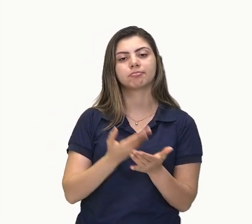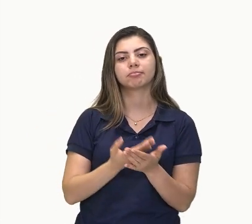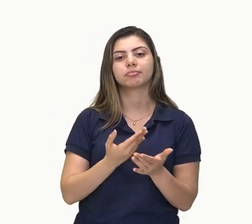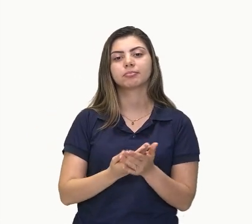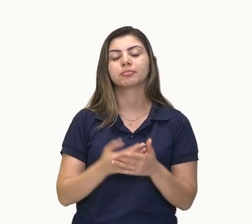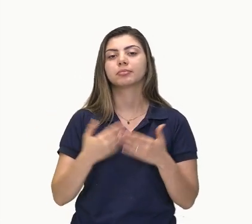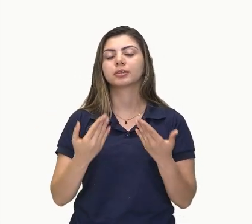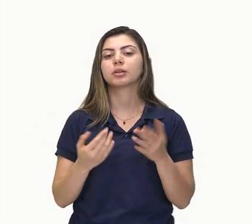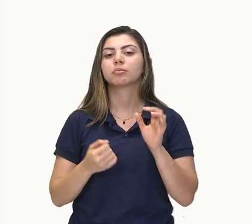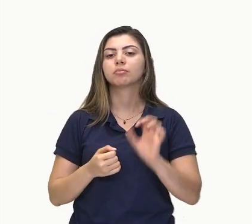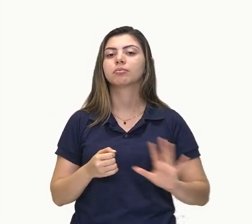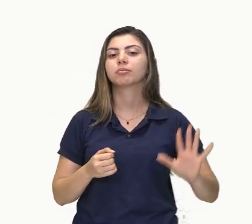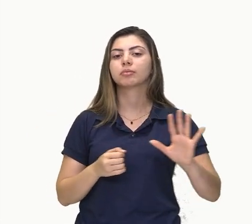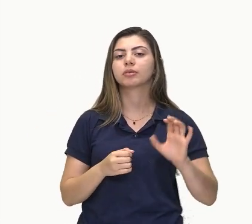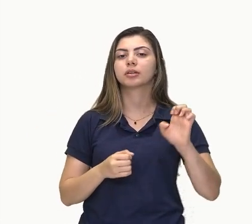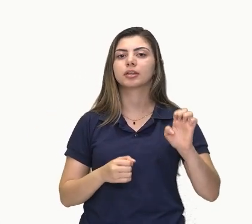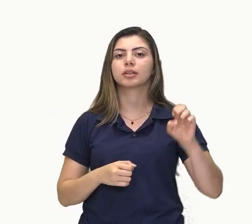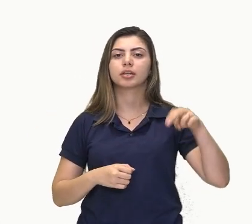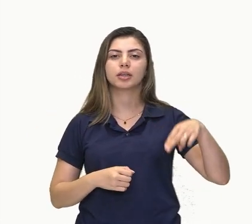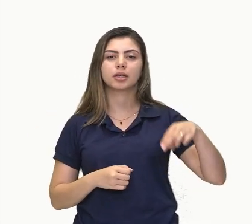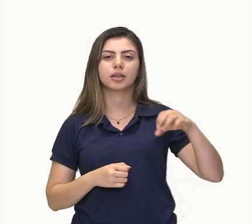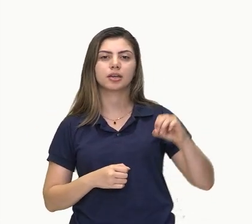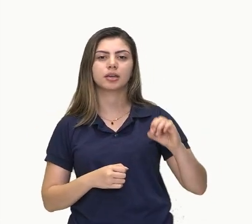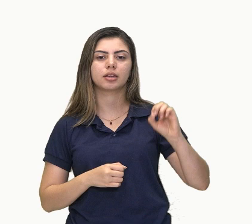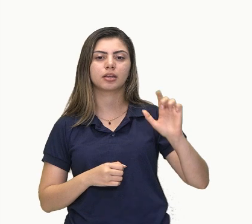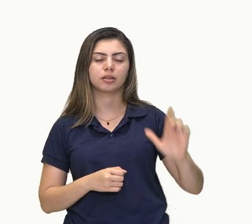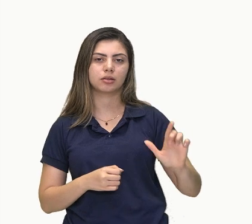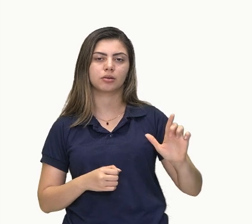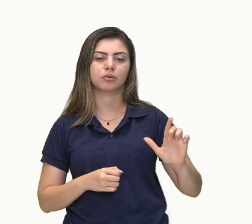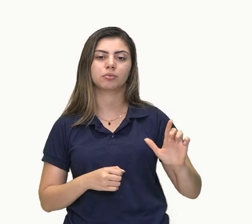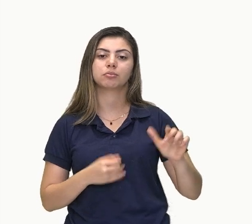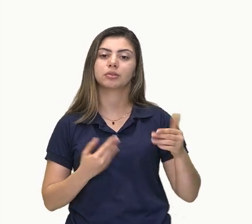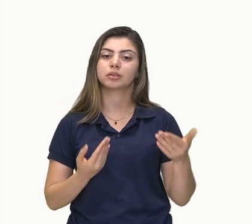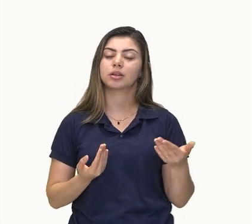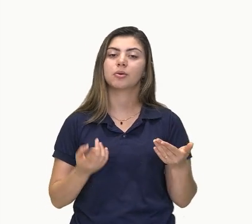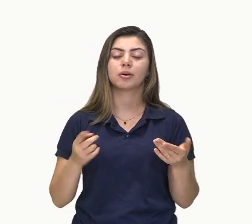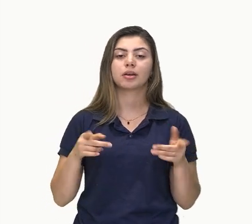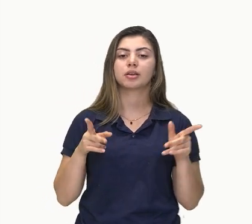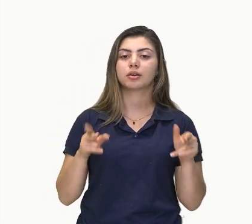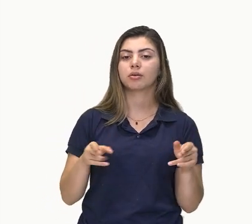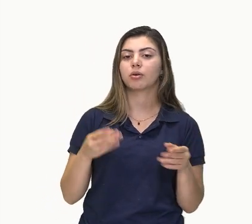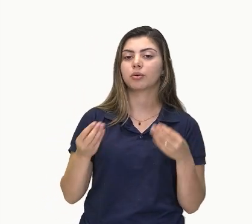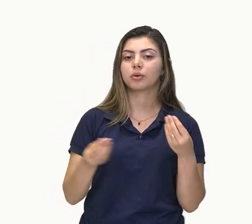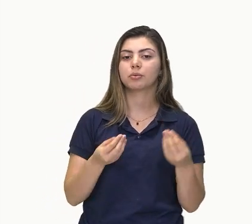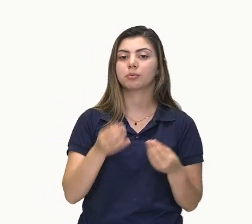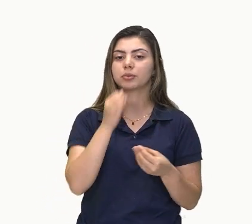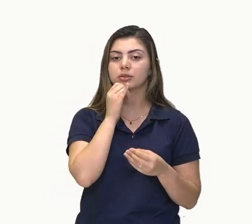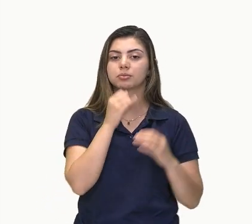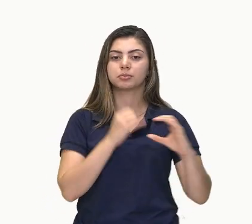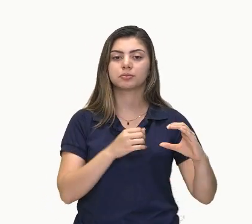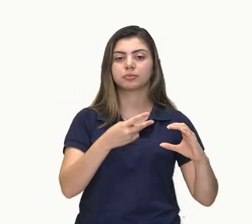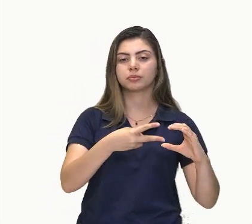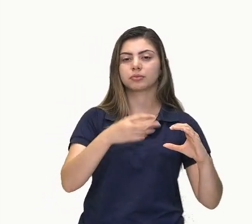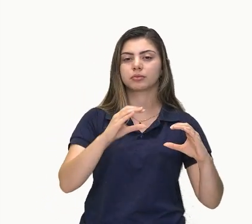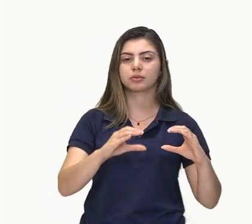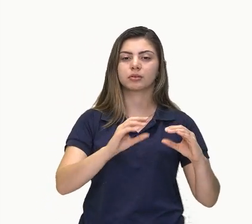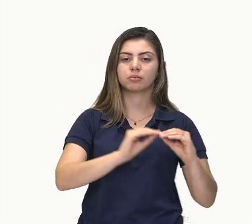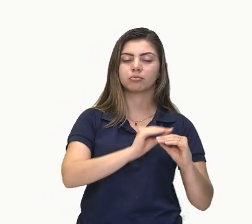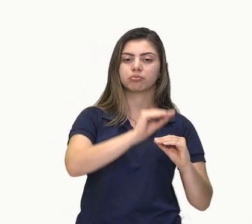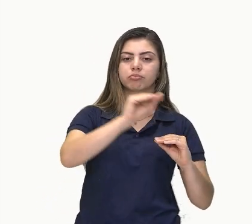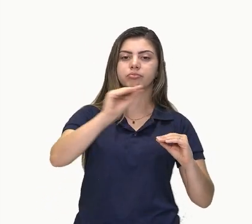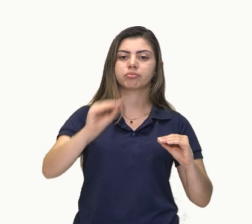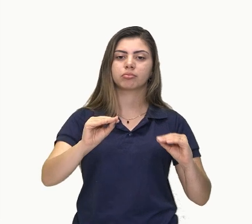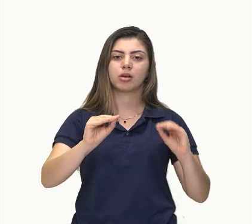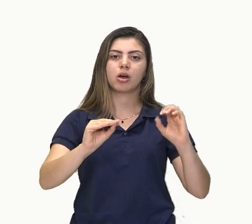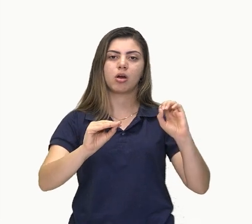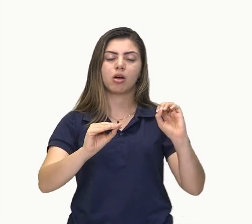um enol. Mas esse processo contrário ocorre da mesma forma. Essa dupla vem para cá e esse